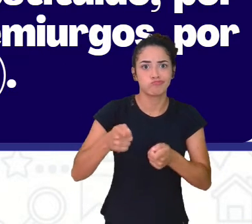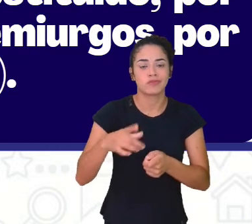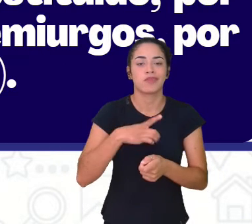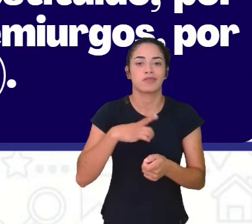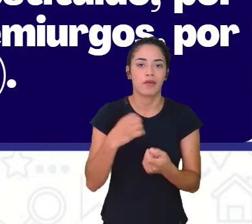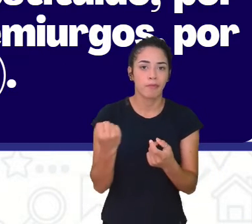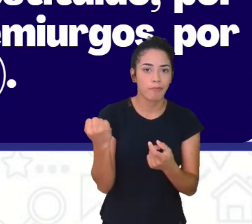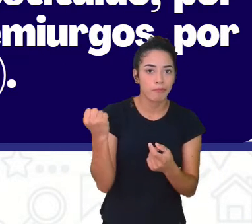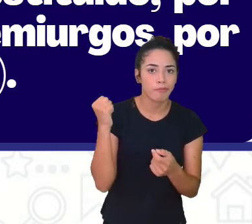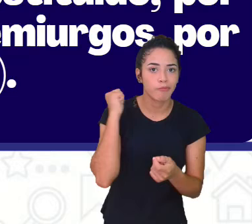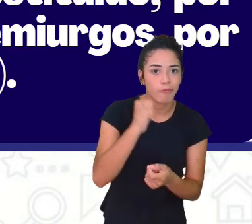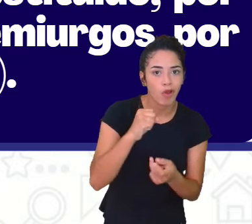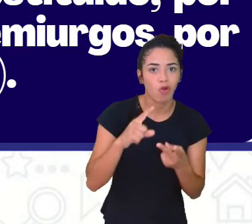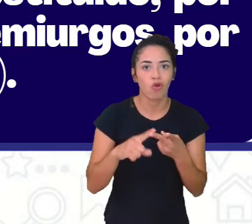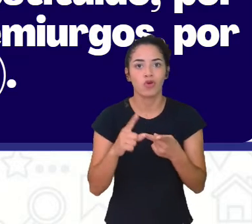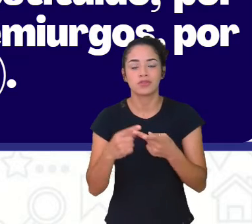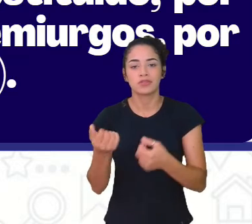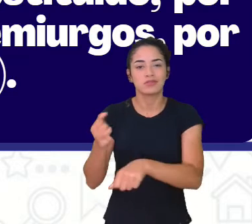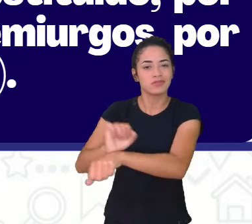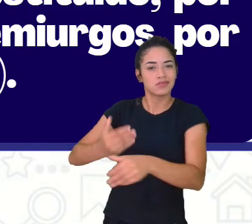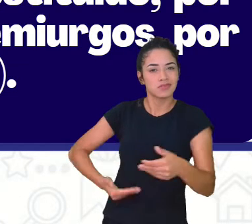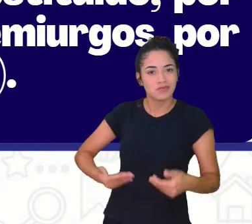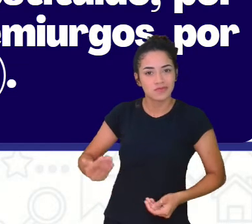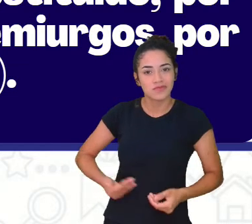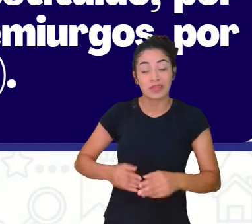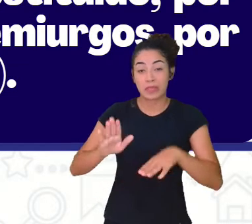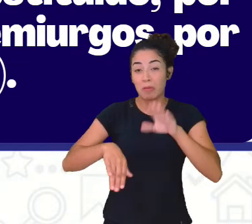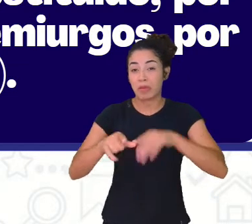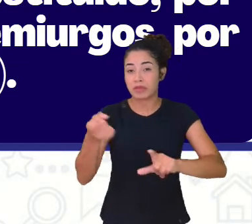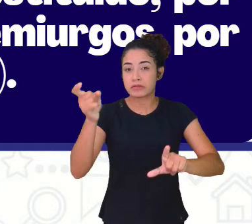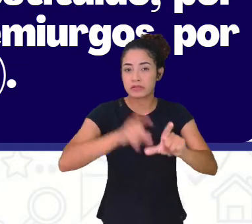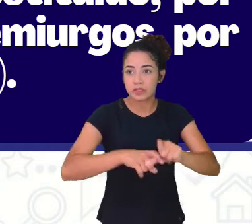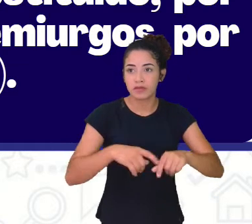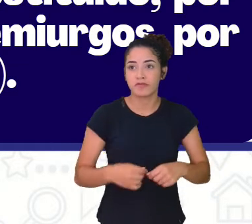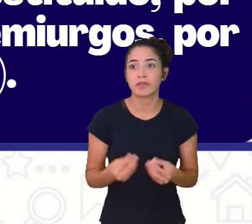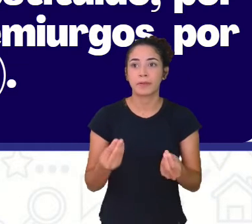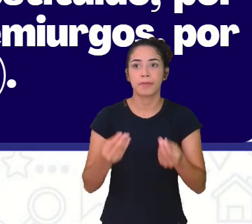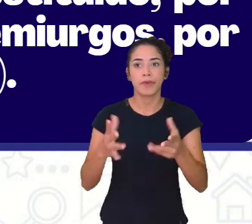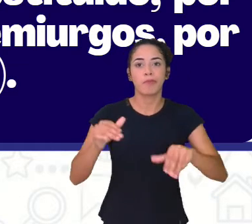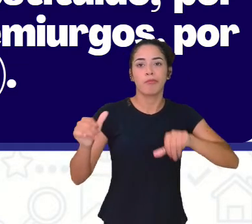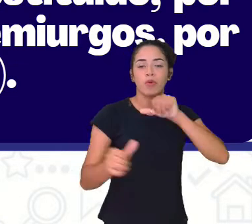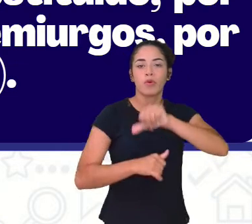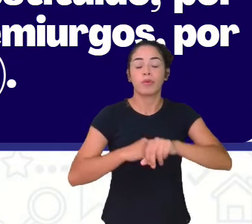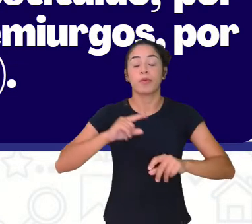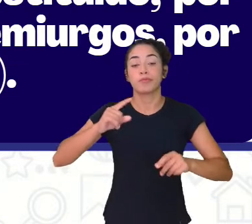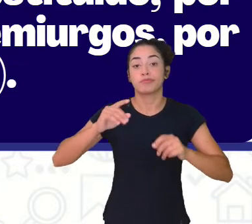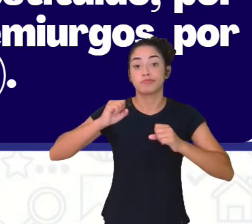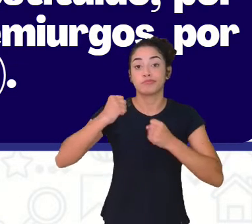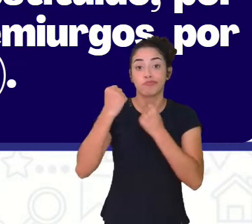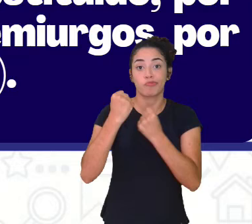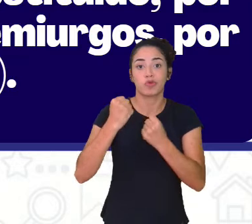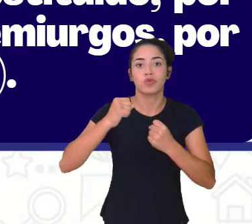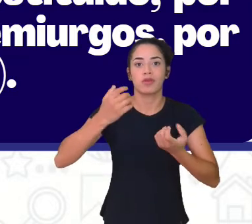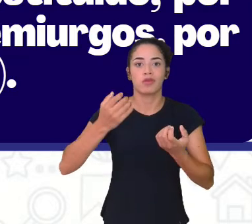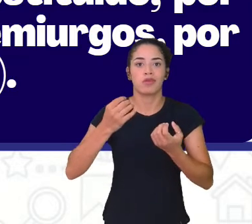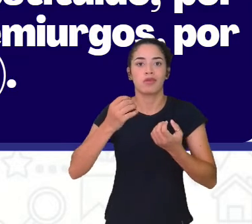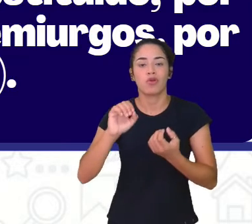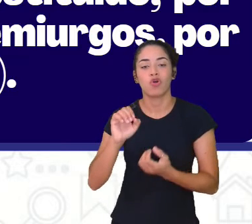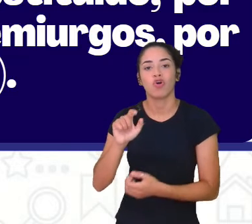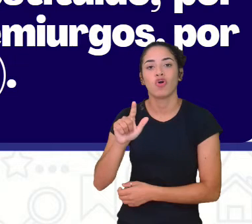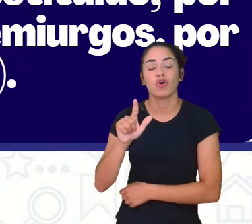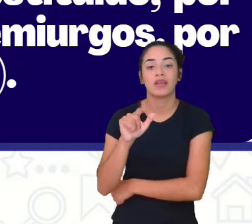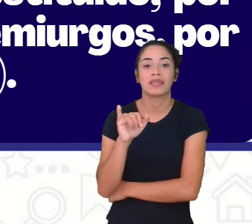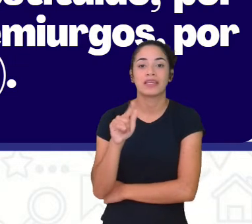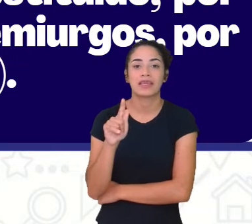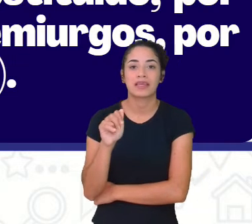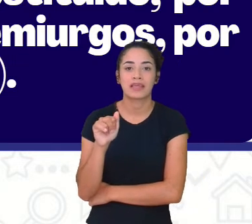morte, escravidão por dívidas, certo? Para a manutenção do poder oligárquico. Aí veja a situação. O povo foi para a rua